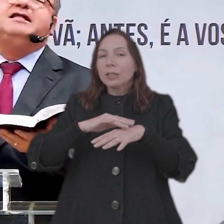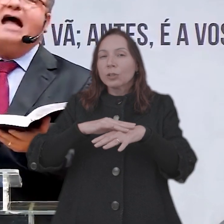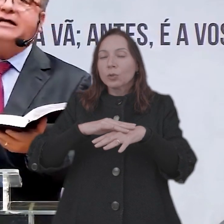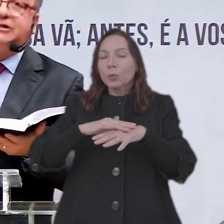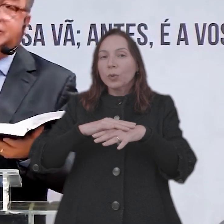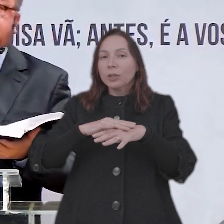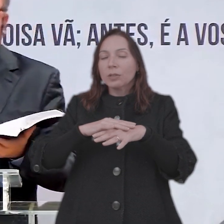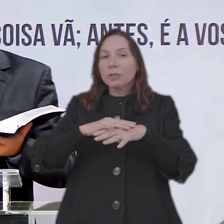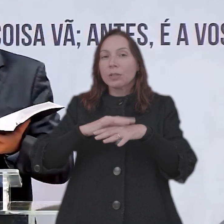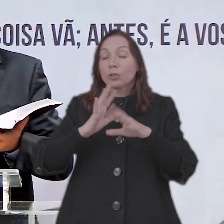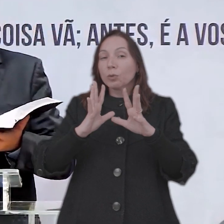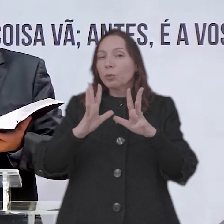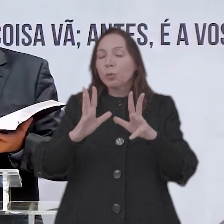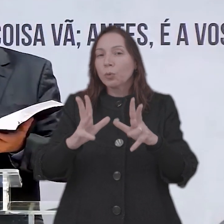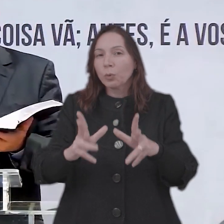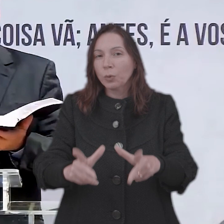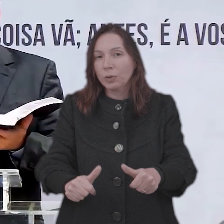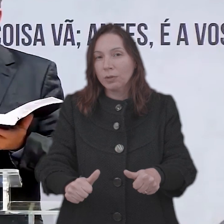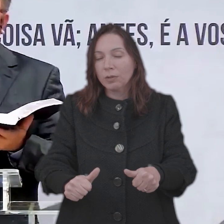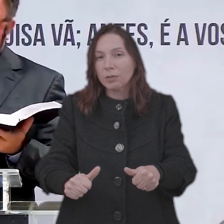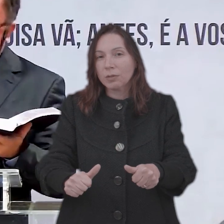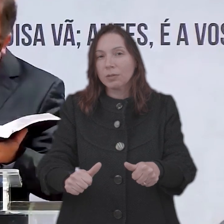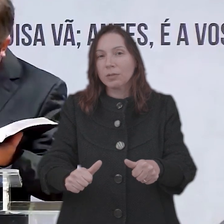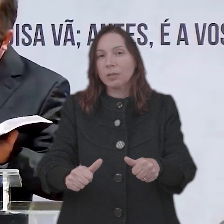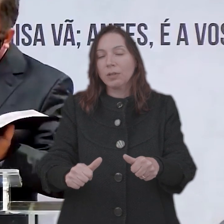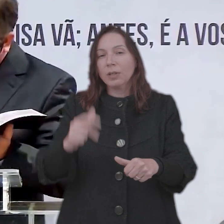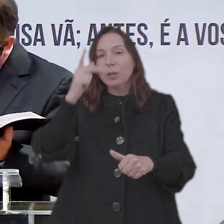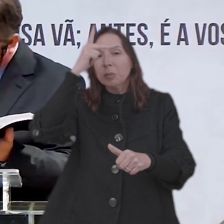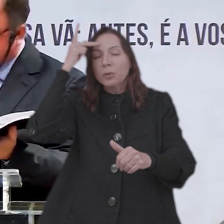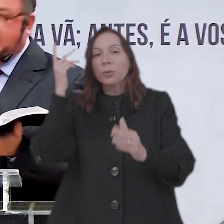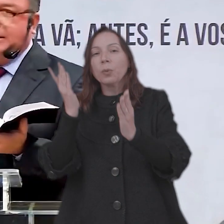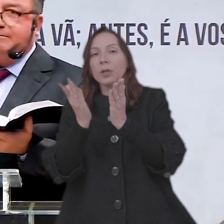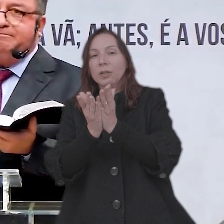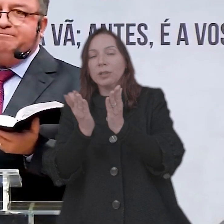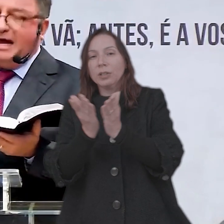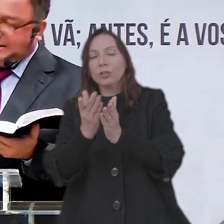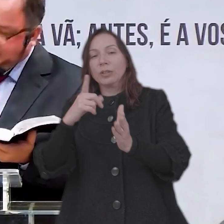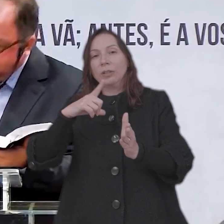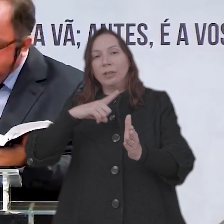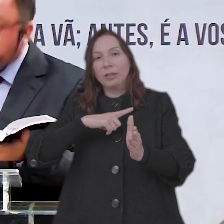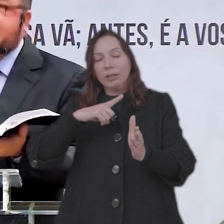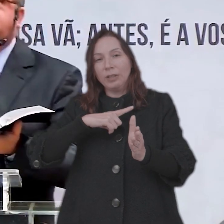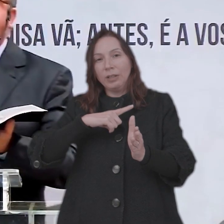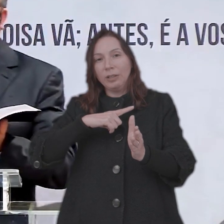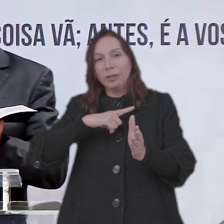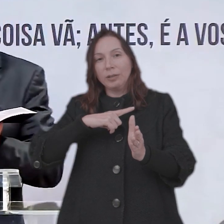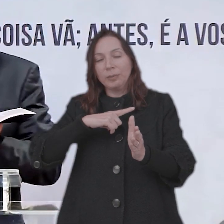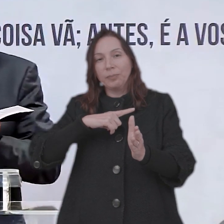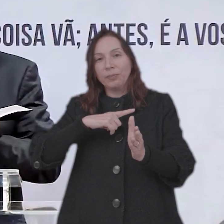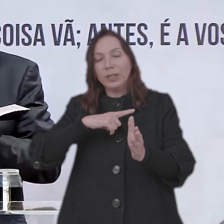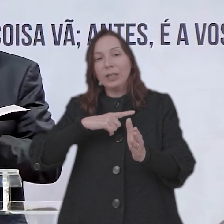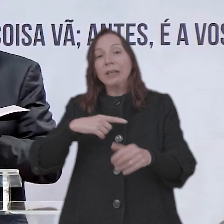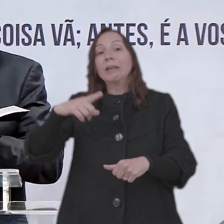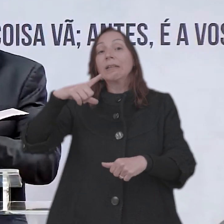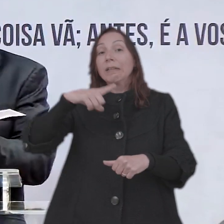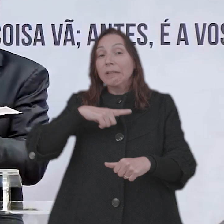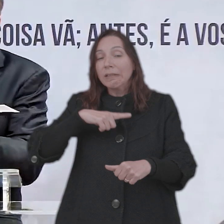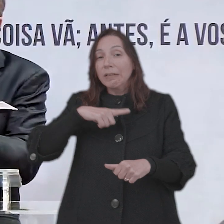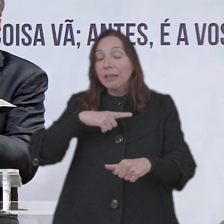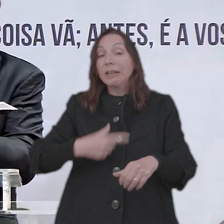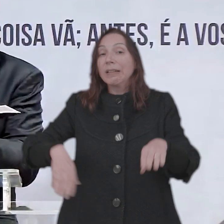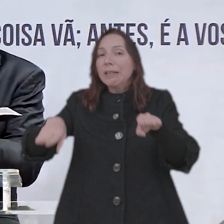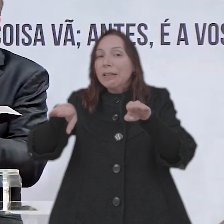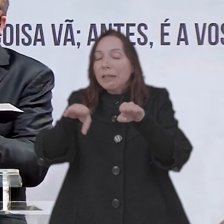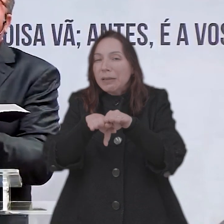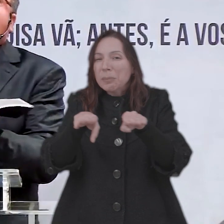há enfermidade que um crente possa passar ou experimentar, que